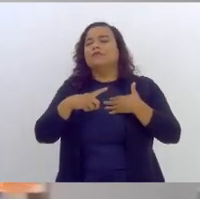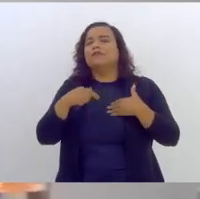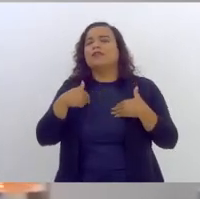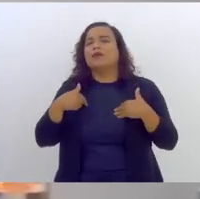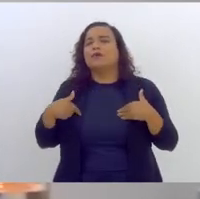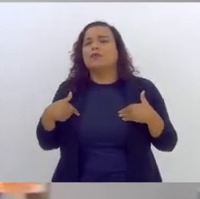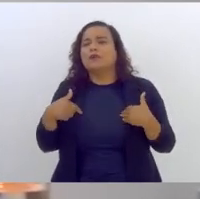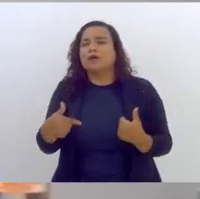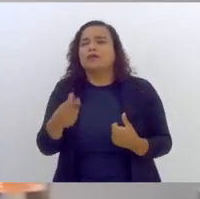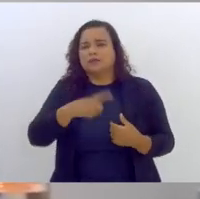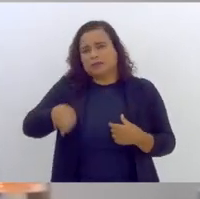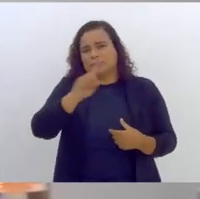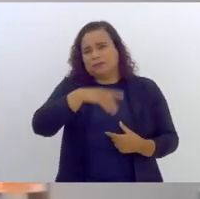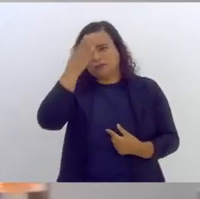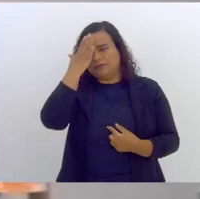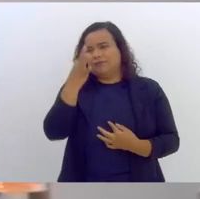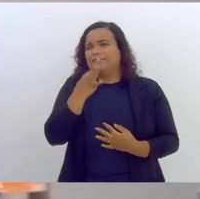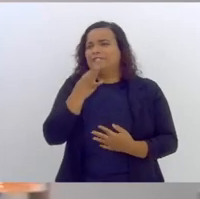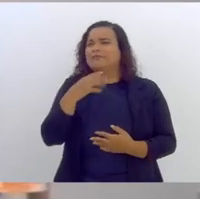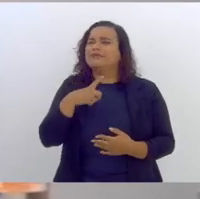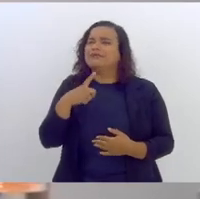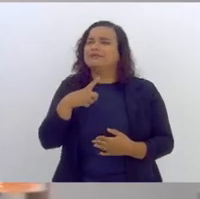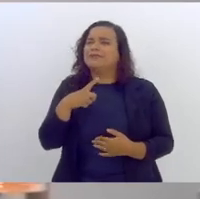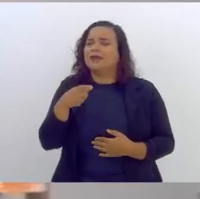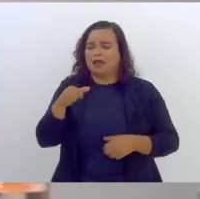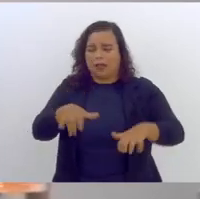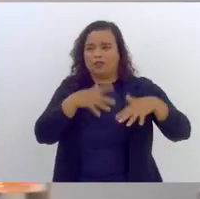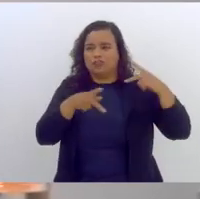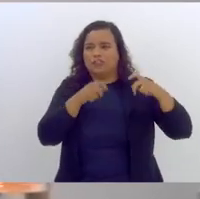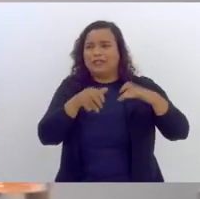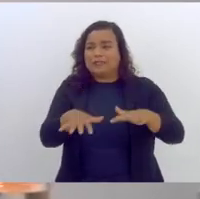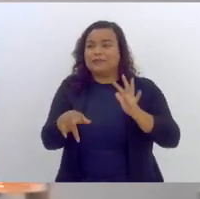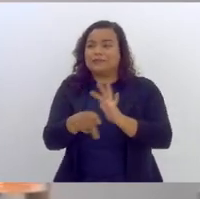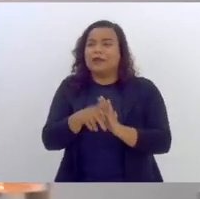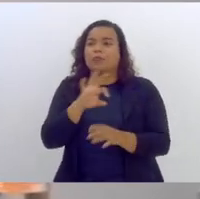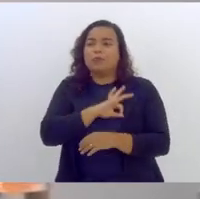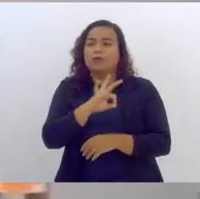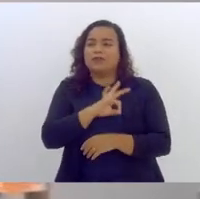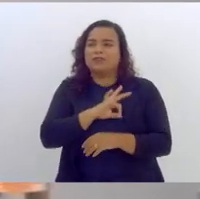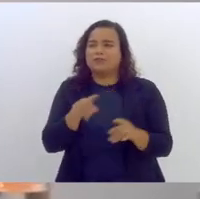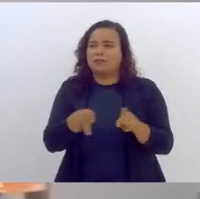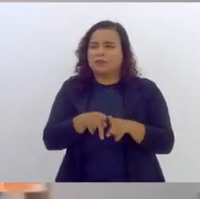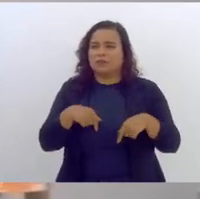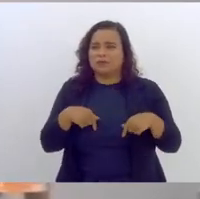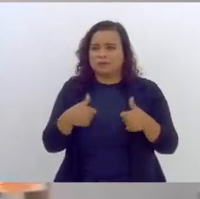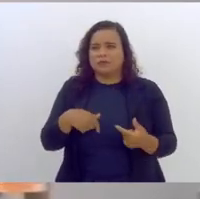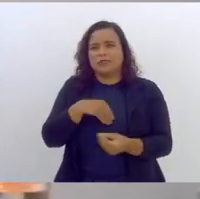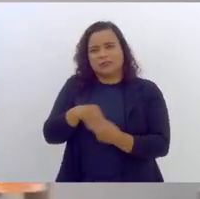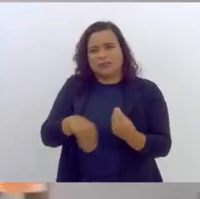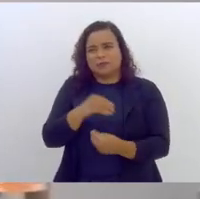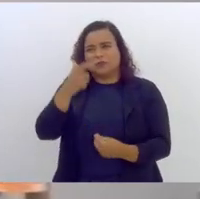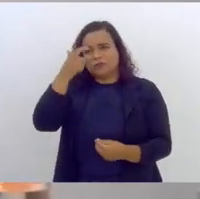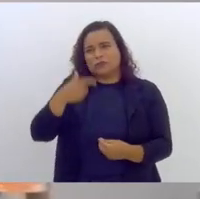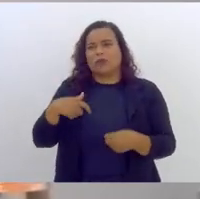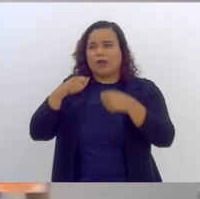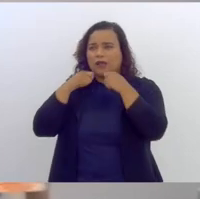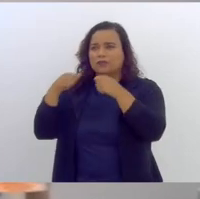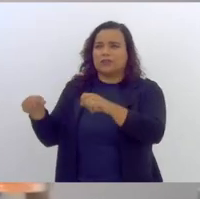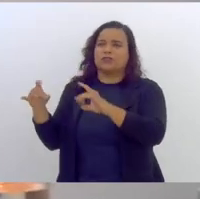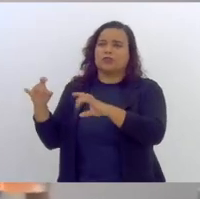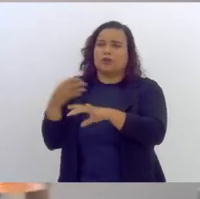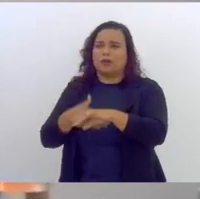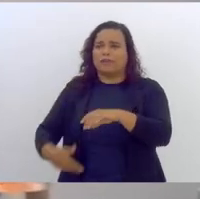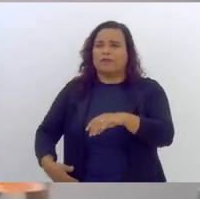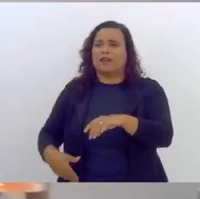todos sabem ainda mais numa audiência pública da polícia civil de forma híbrida eu sou assessora especial do governo